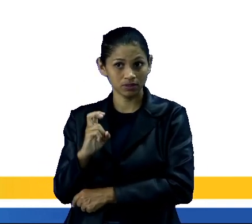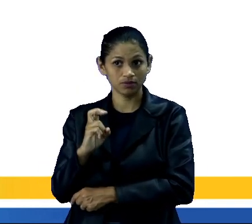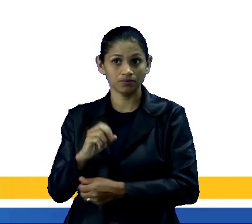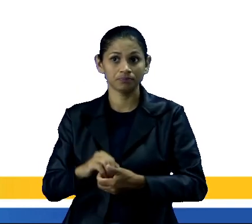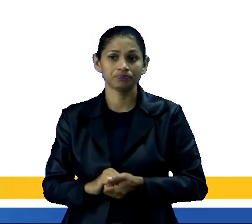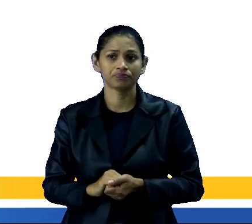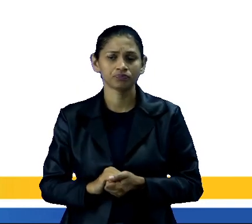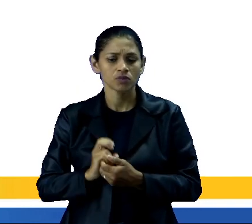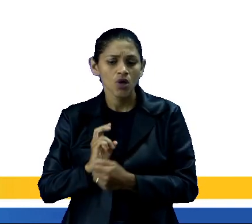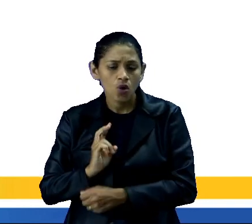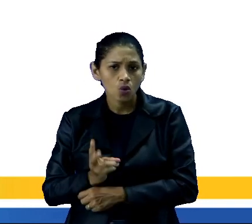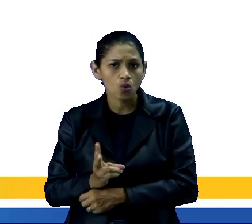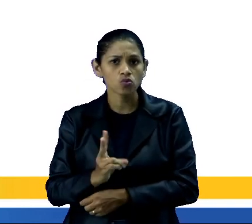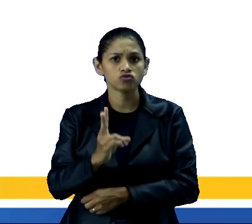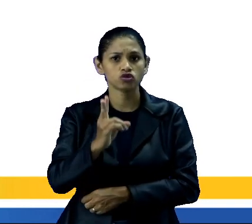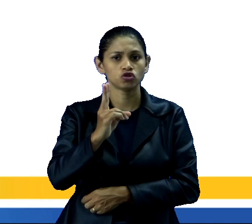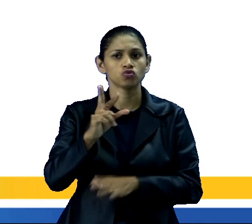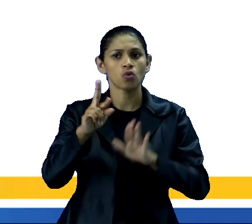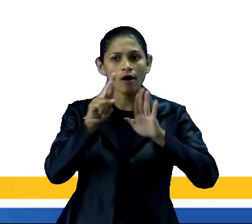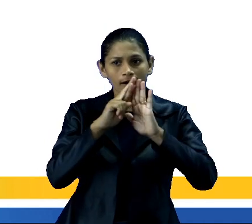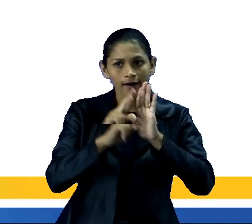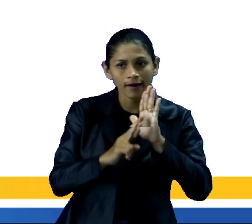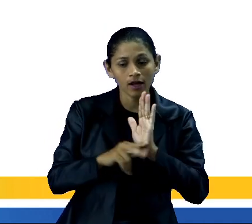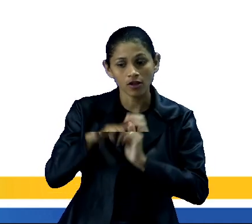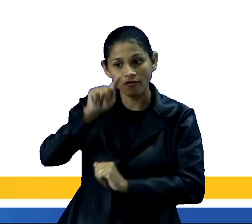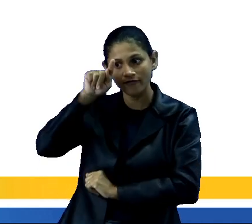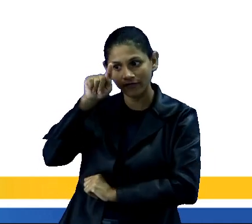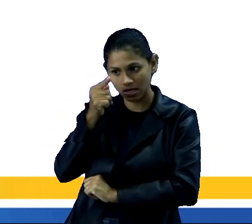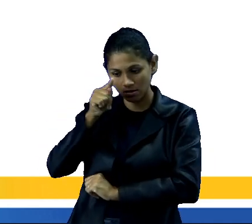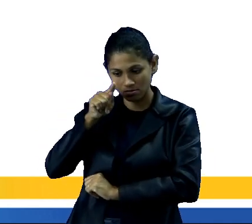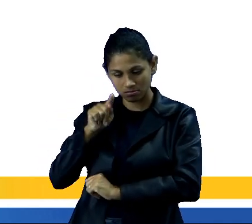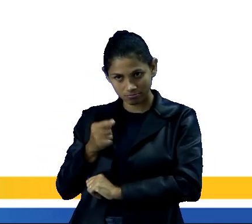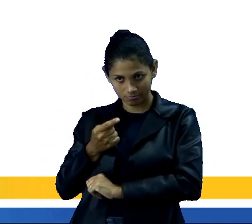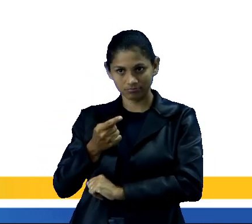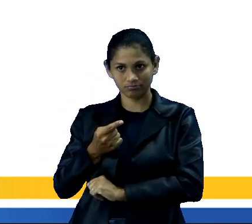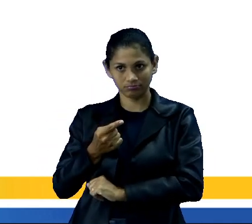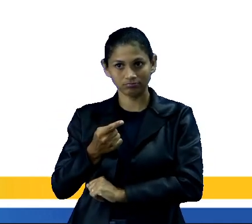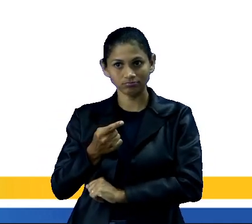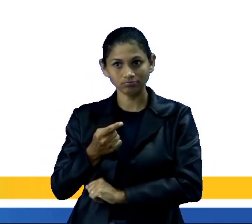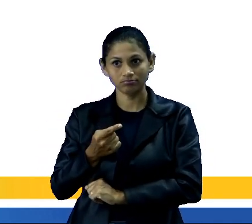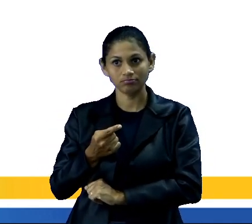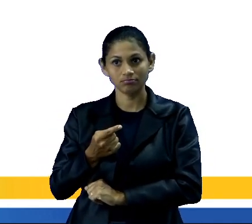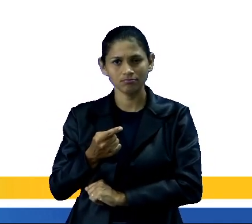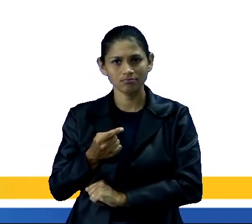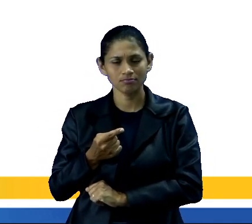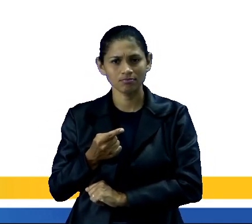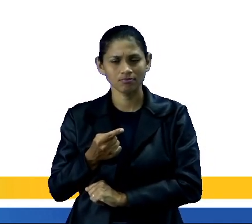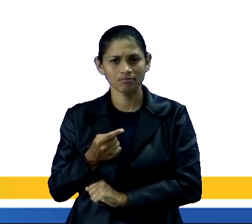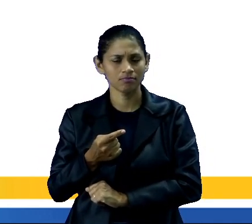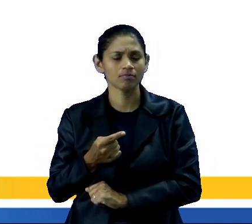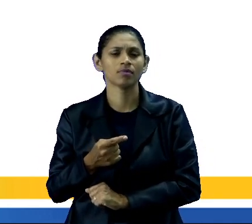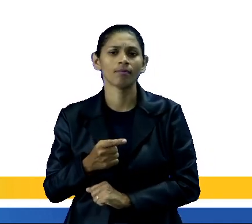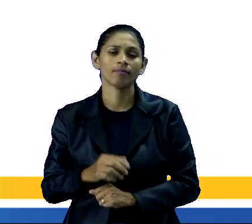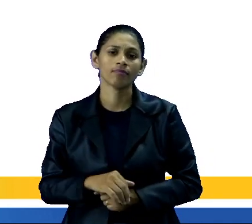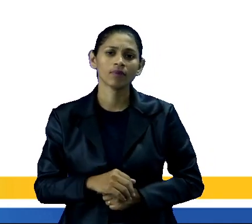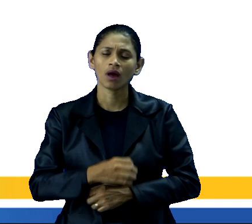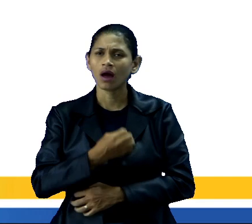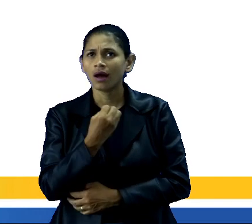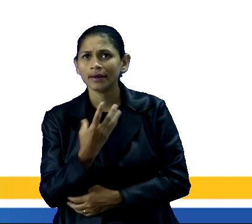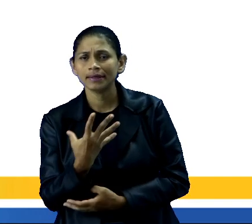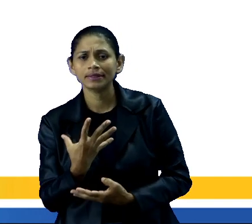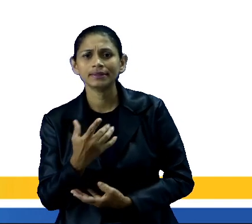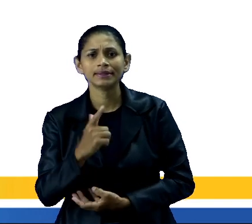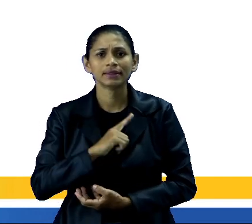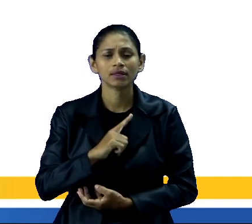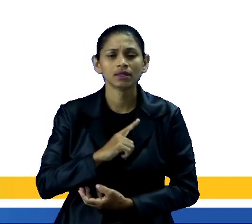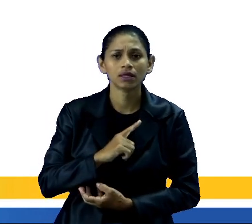faço? Continua a mesma regrinha, vírgula embaixo de vírgula. Tudo bem se tiver uma casa, um número que vai